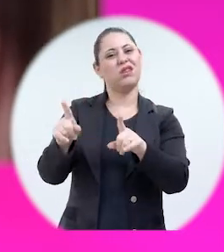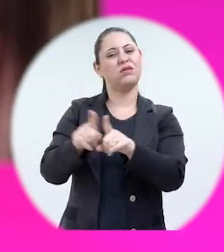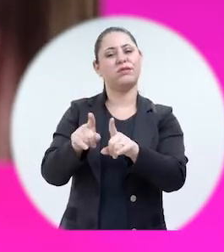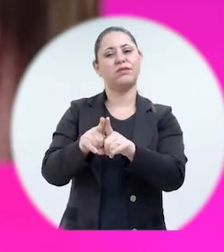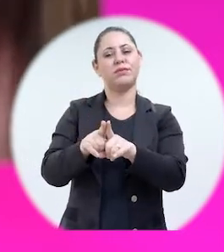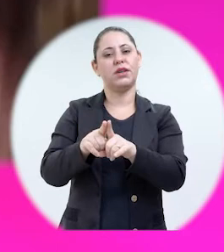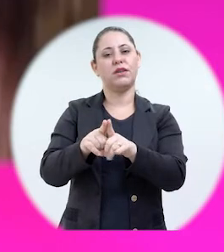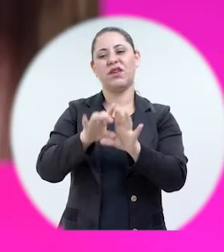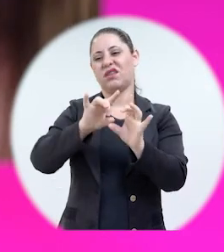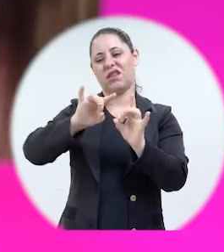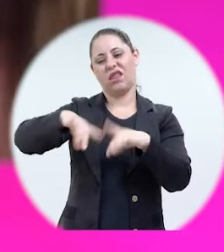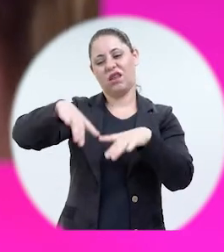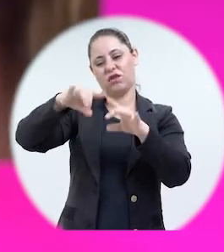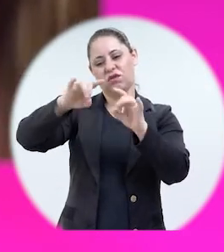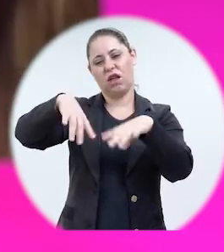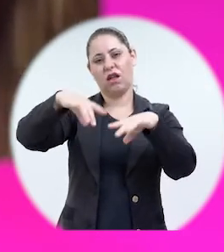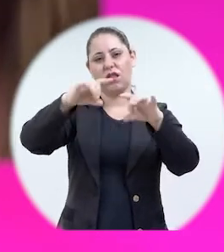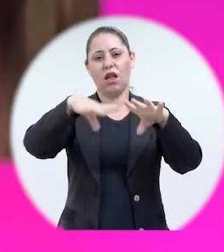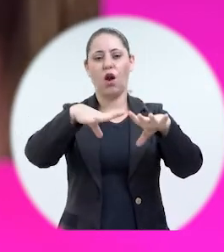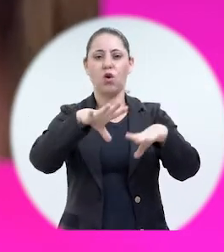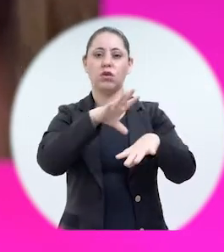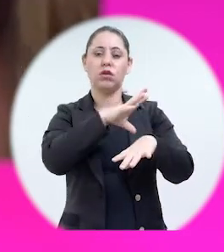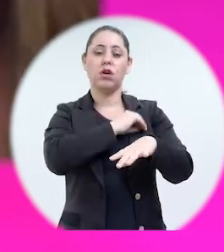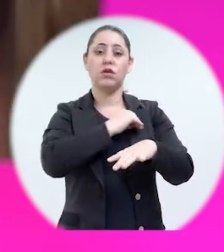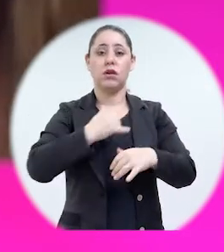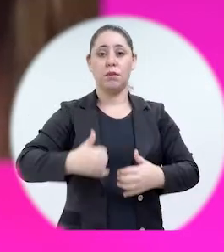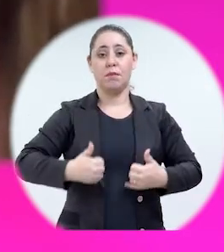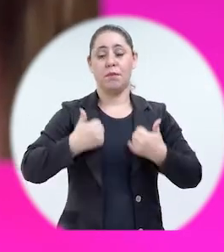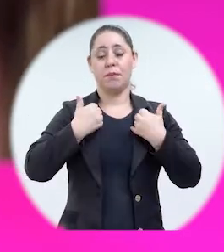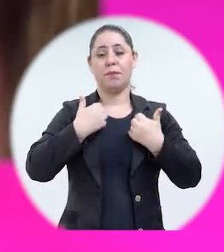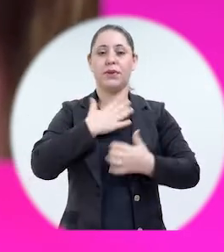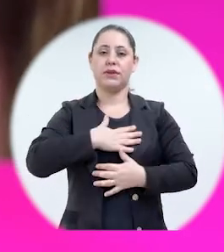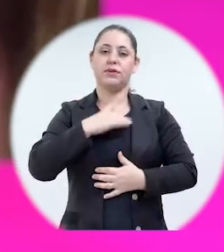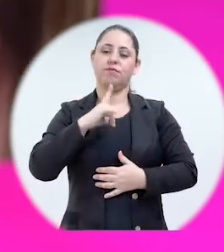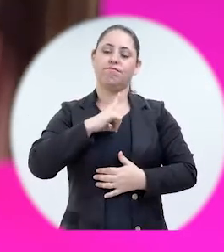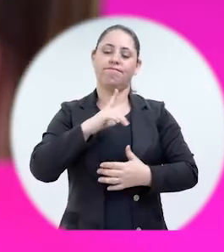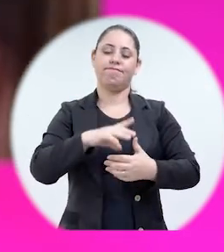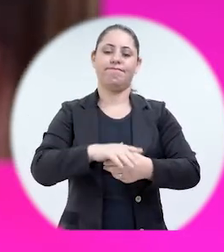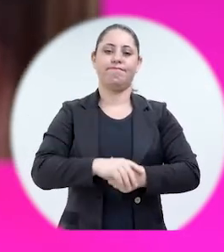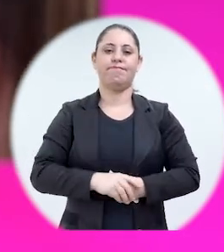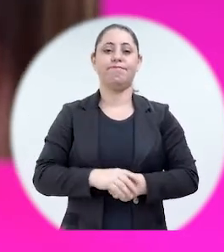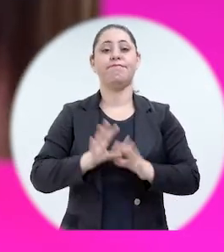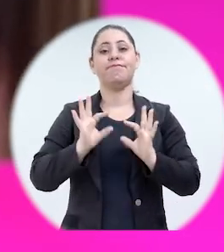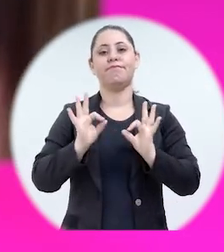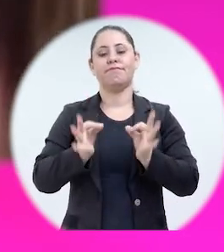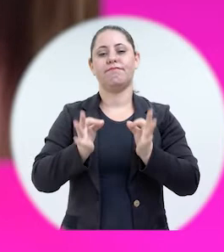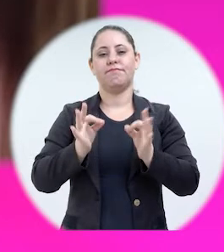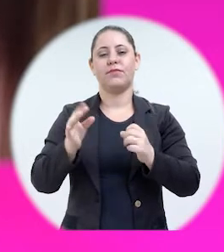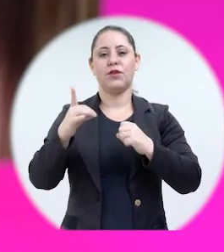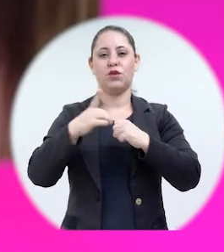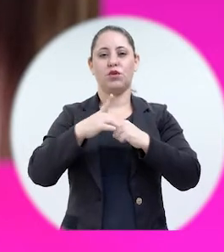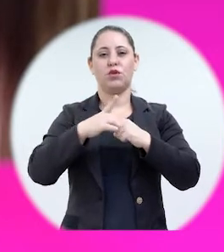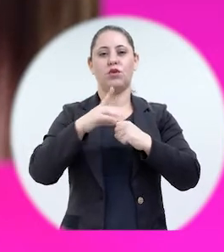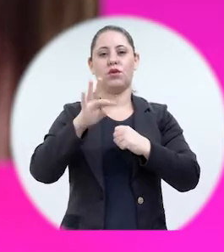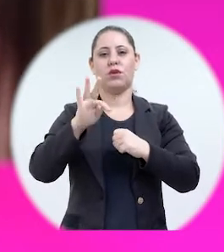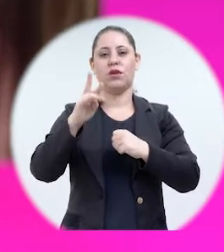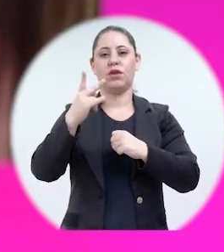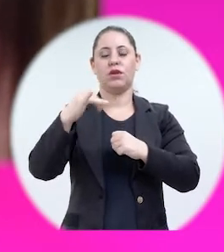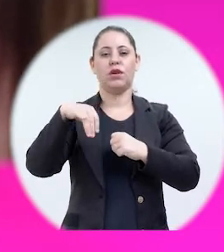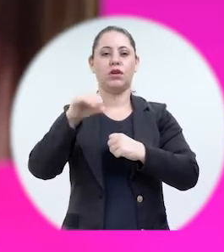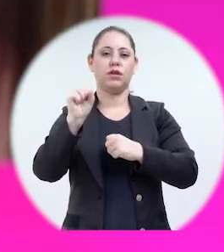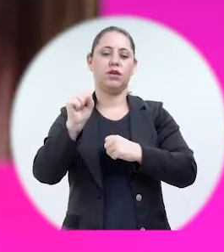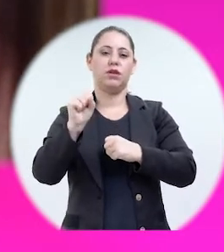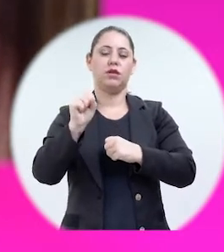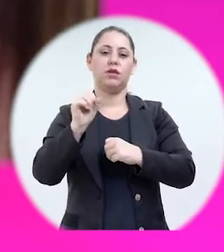não quer também, então ela vai deixando de fazer tudo que dava prazer para ela. Certo. E, doutora Thaís,